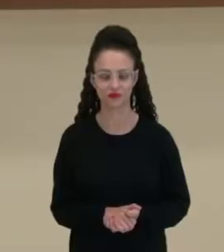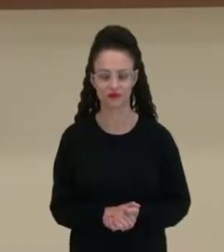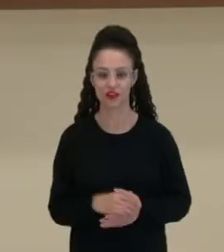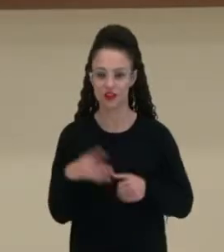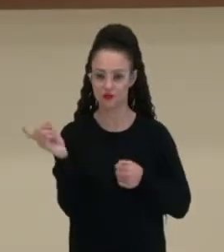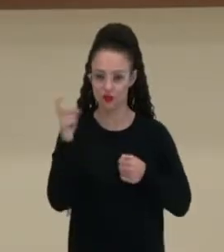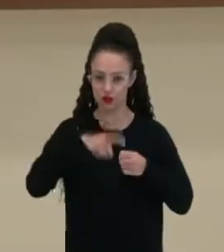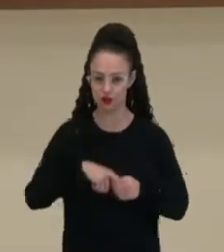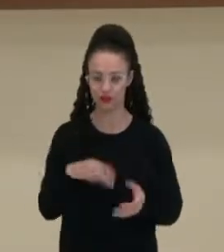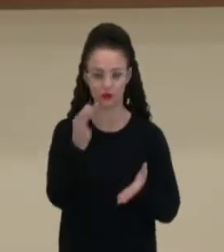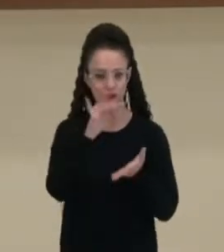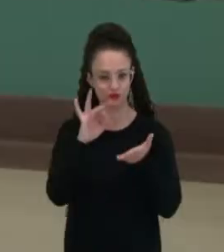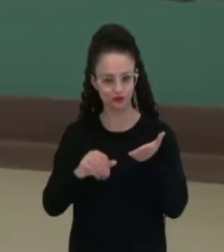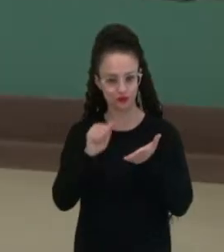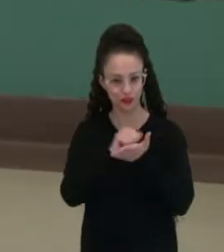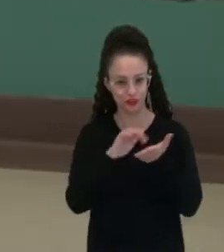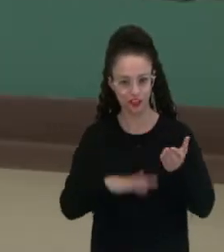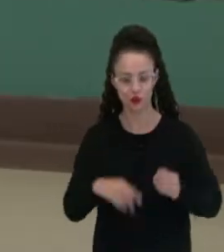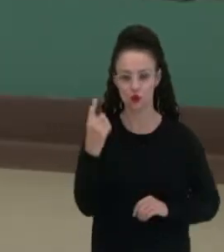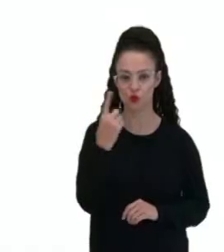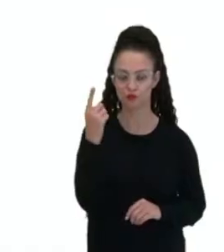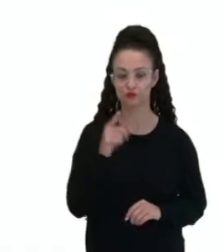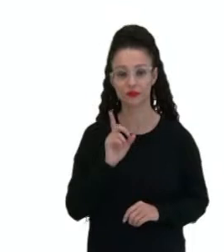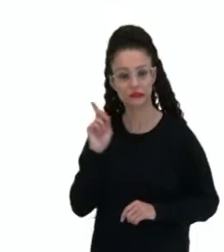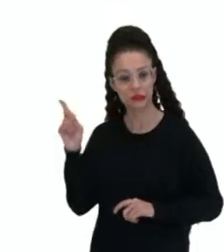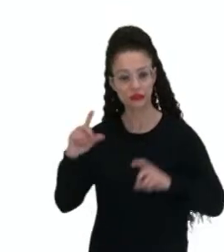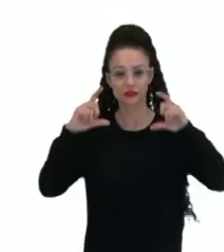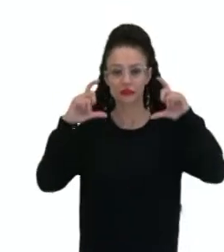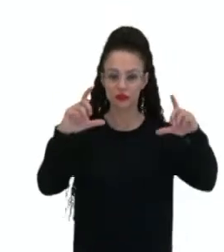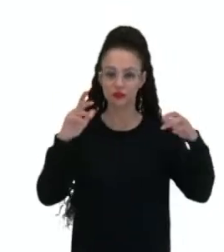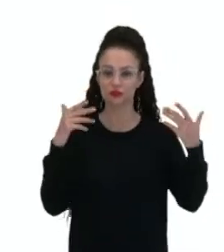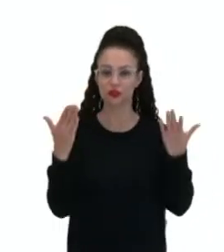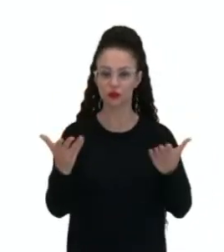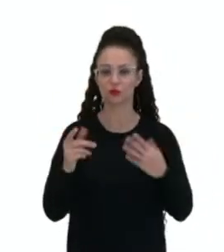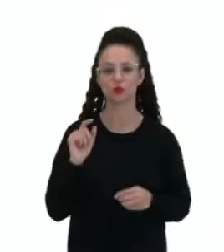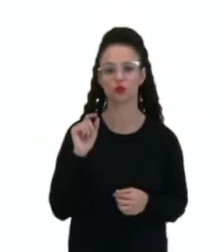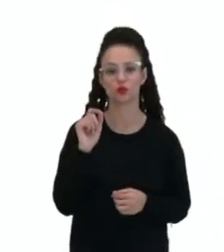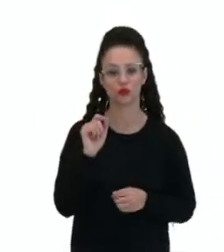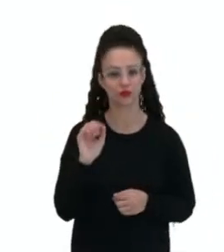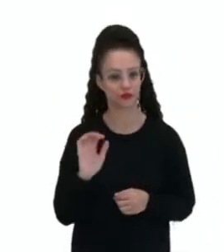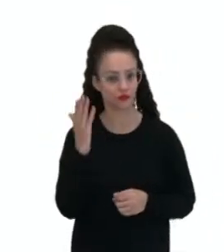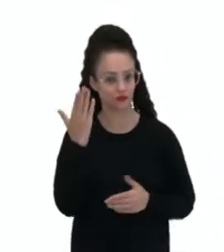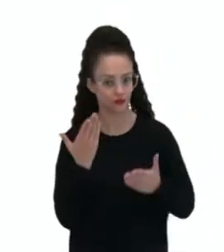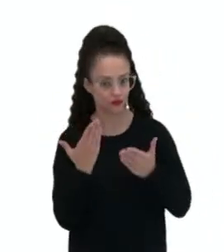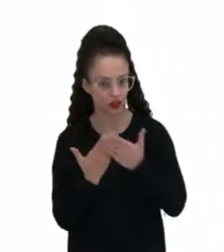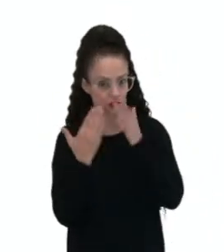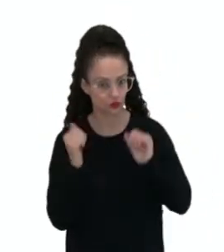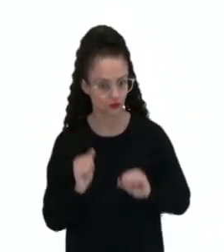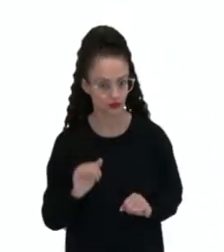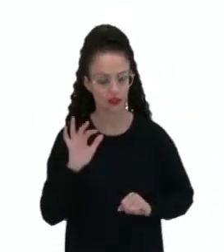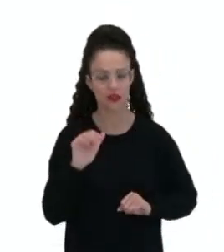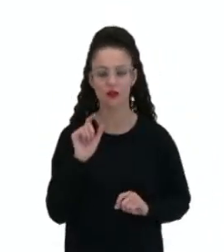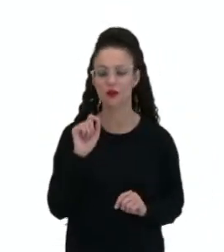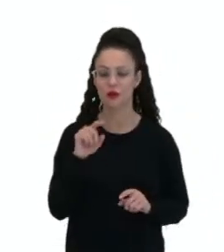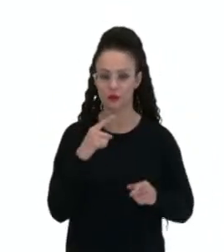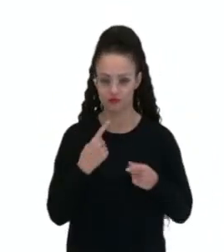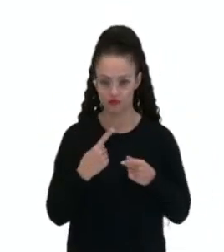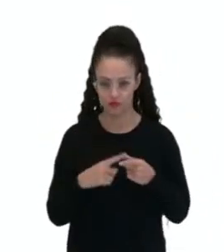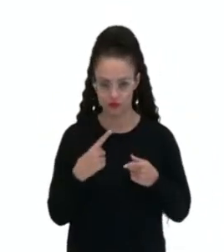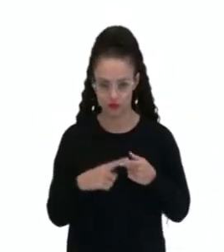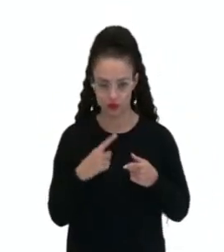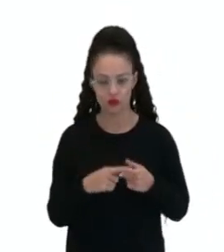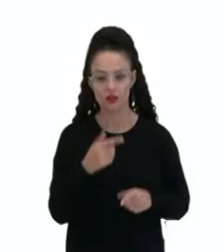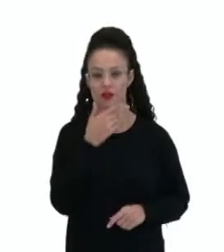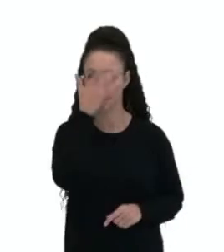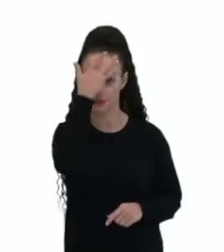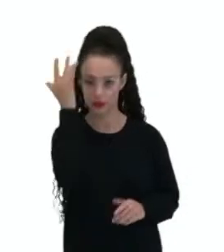Voltamos a gabaritar a atividade 1. Nesse trecho, então, nós temos um fato. Por quê? O articulista, no